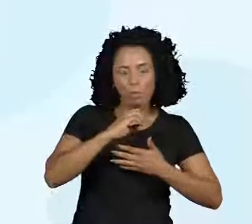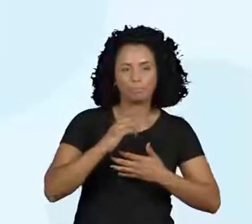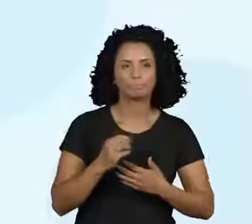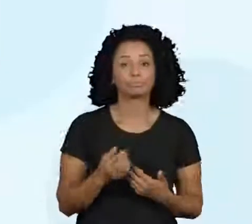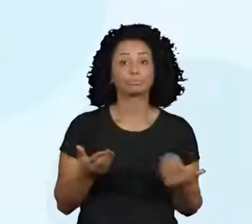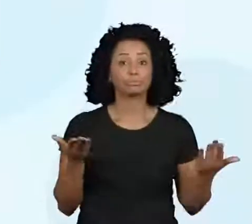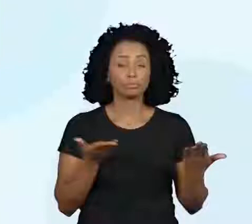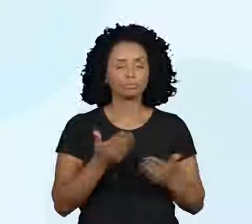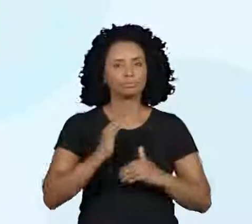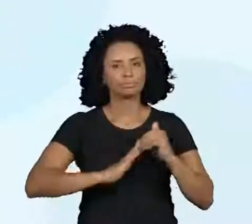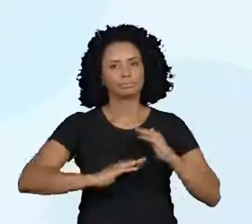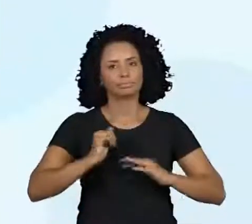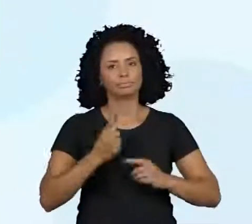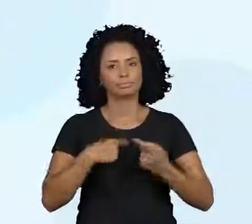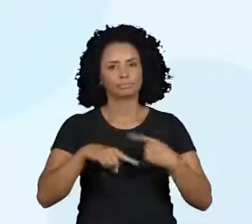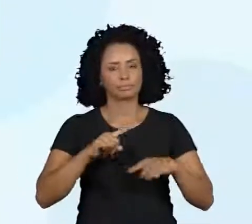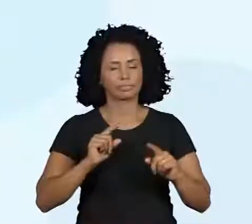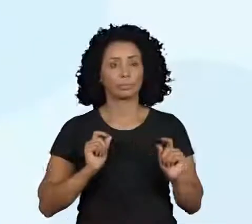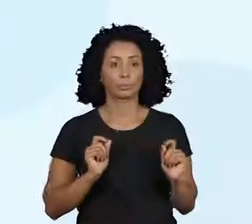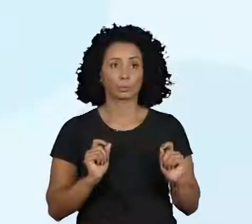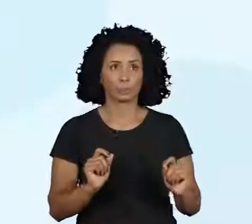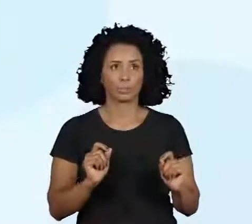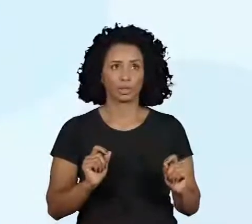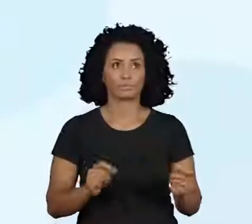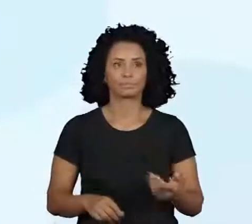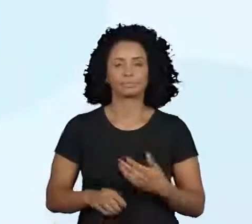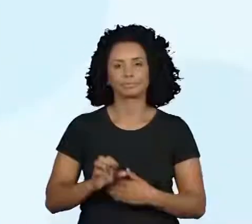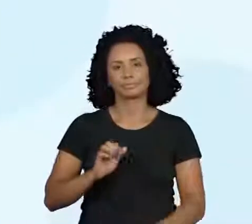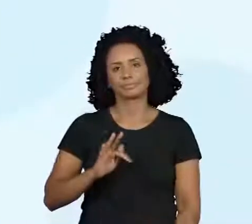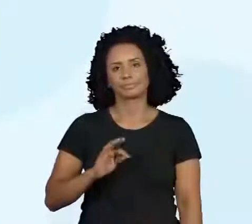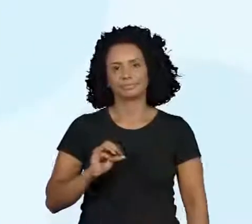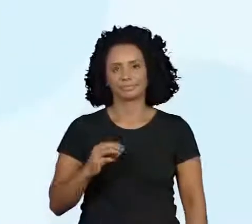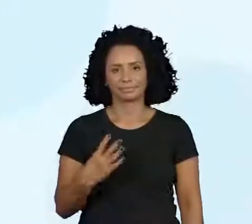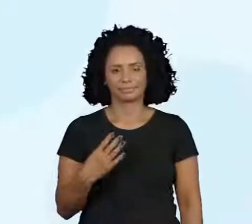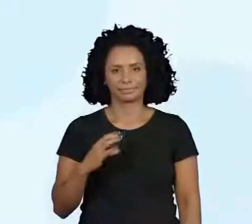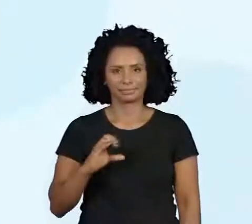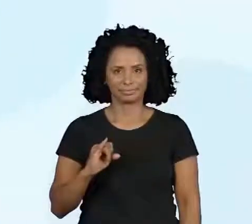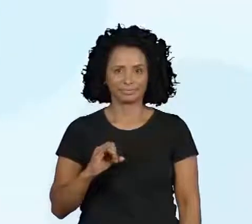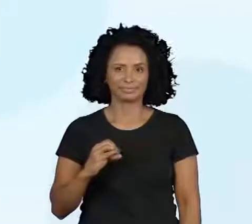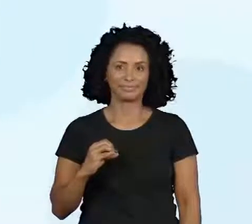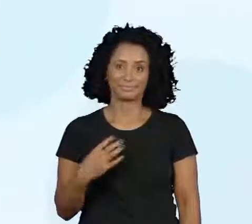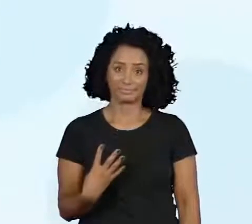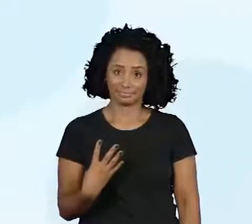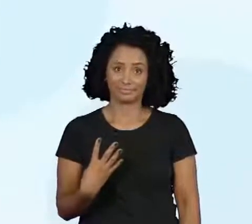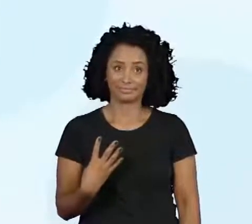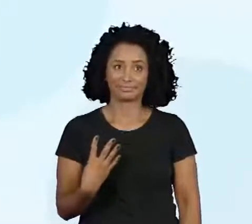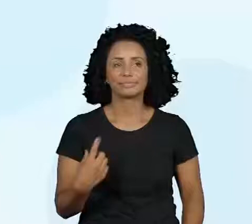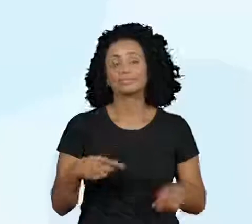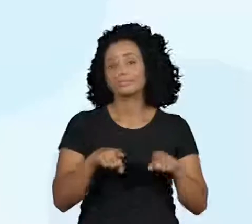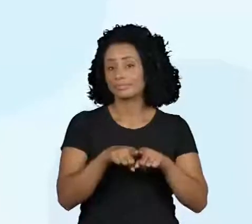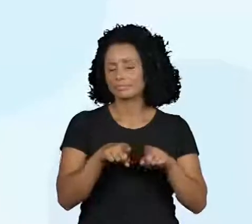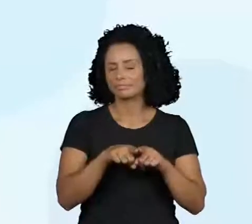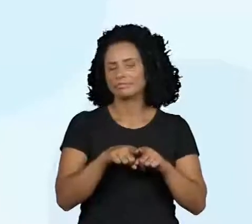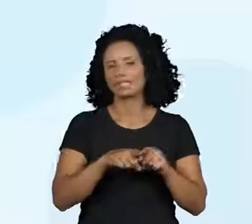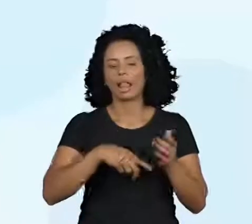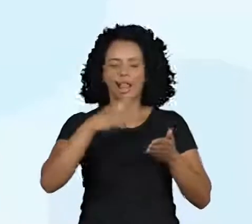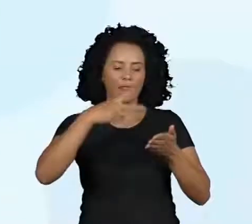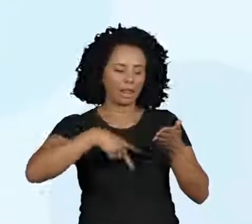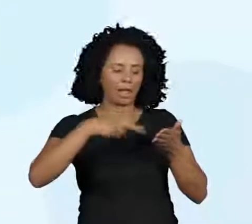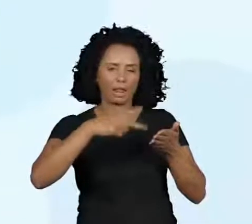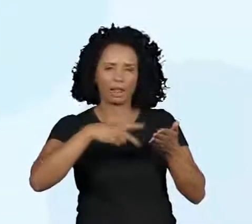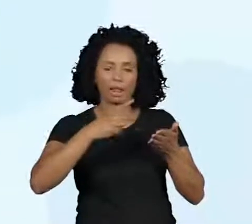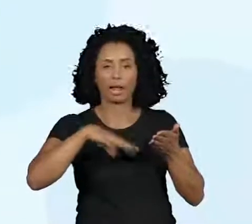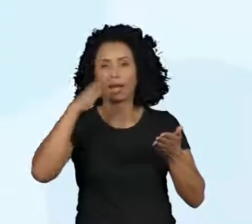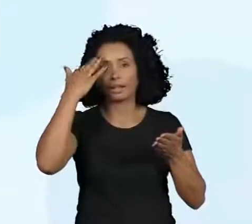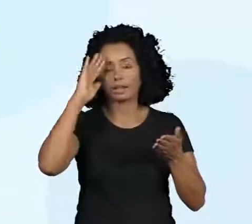trabalhar hoje? Hoje nós vamos trabalhar a habilidade EF04, CI04, analisar e construir cadeias